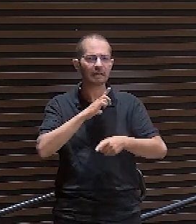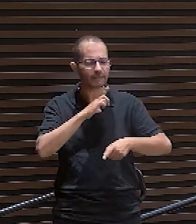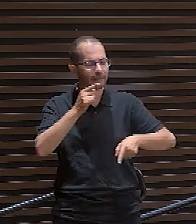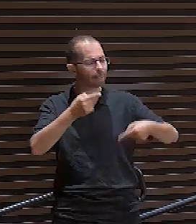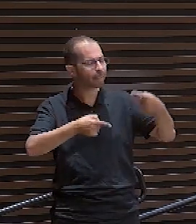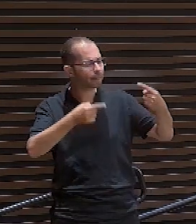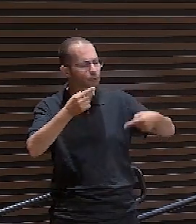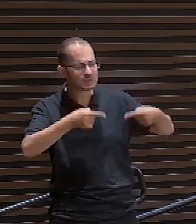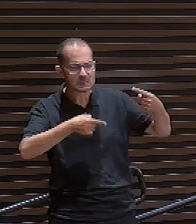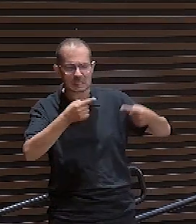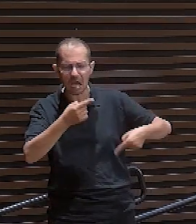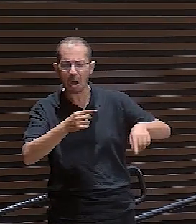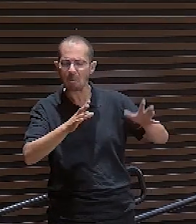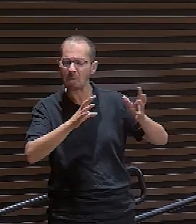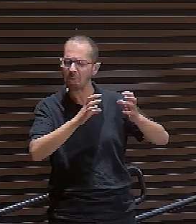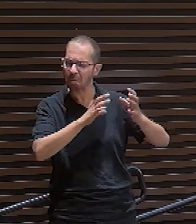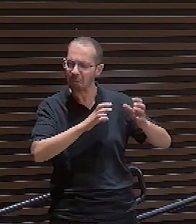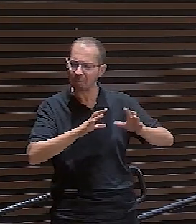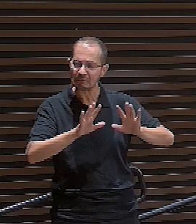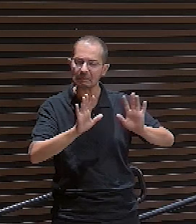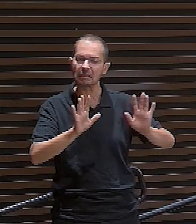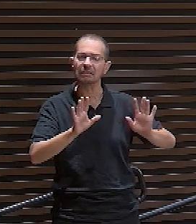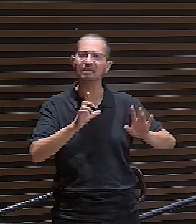discussões, muitas